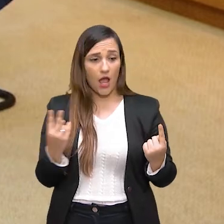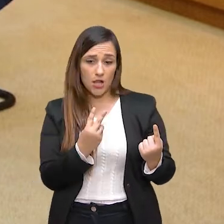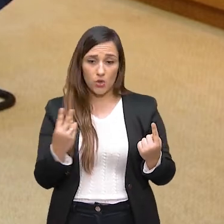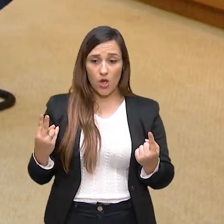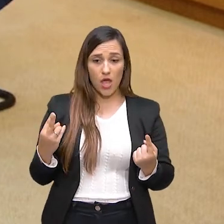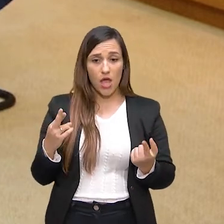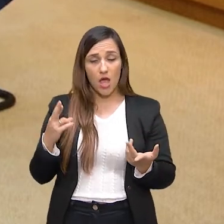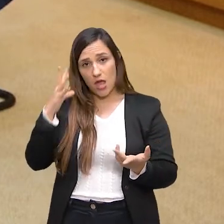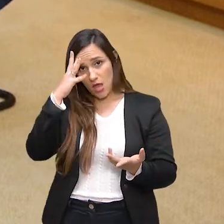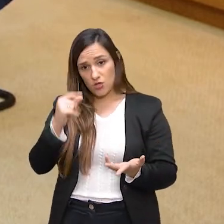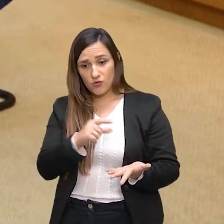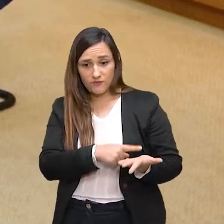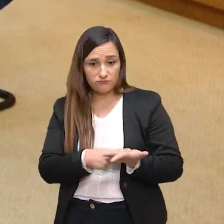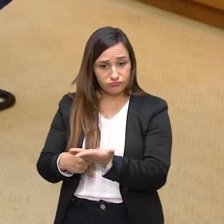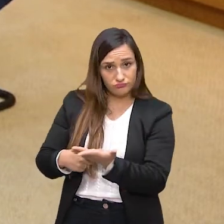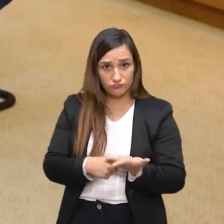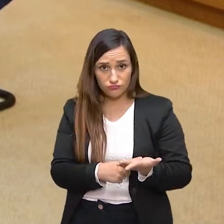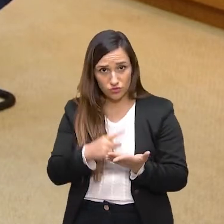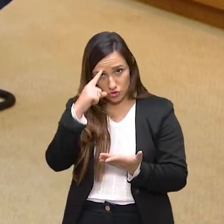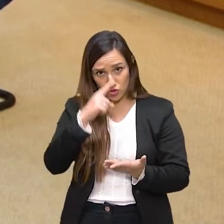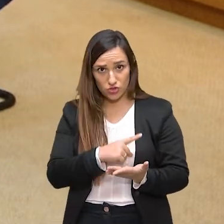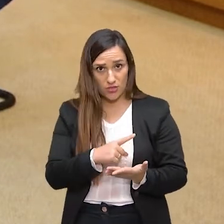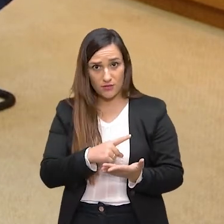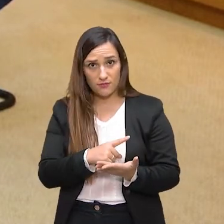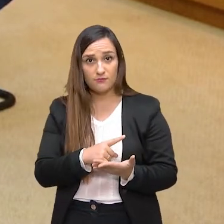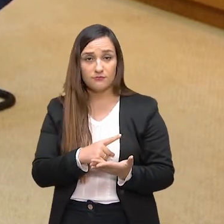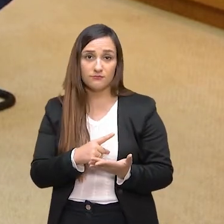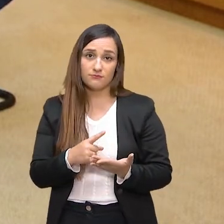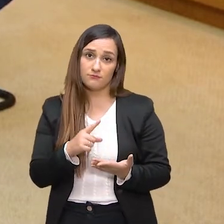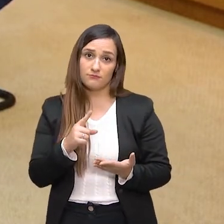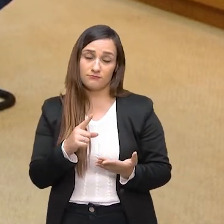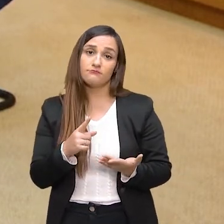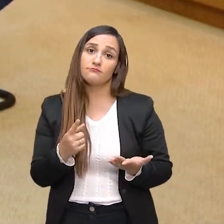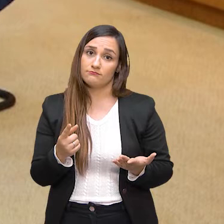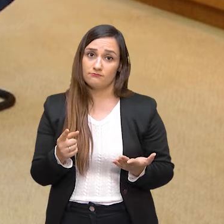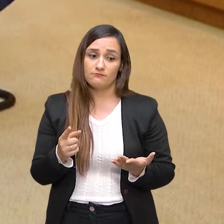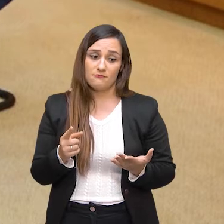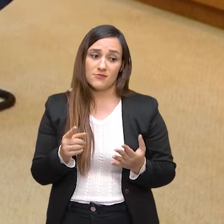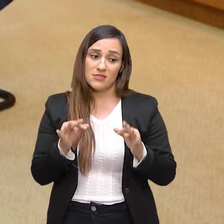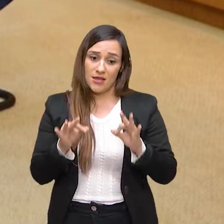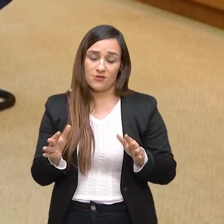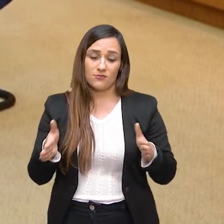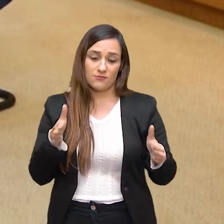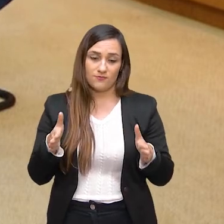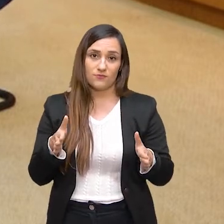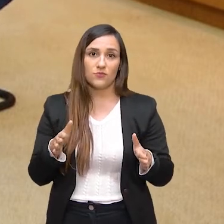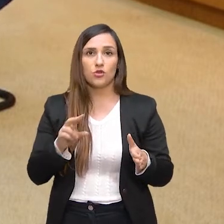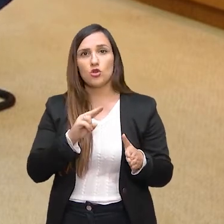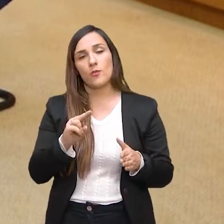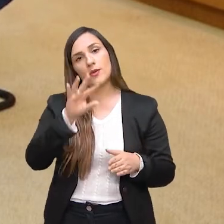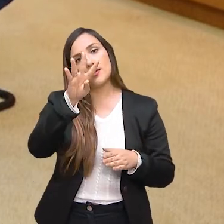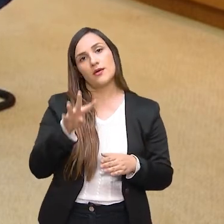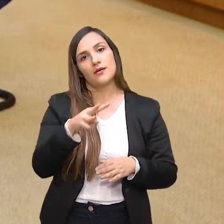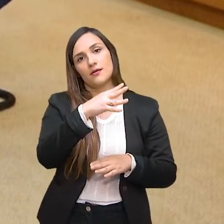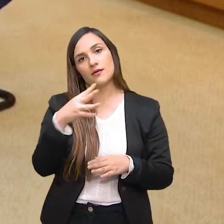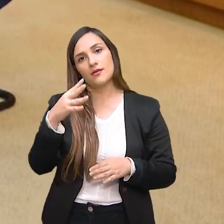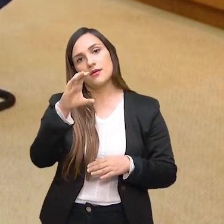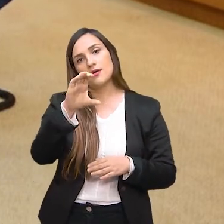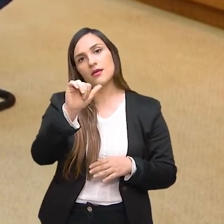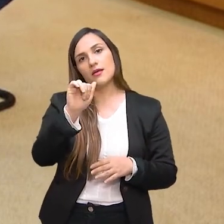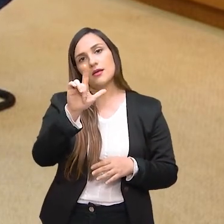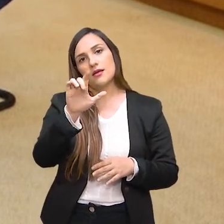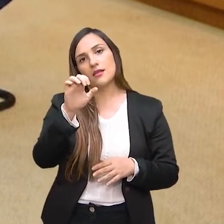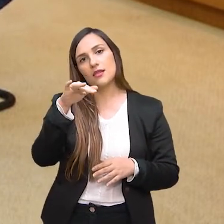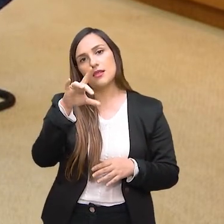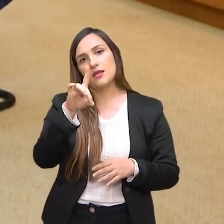próprios para elas, inclusive prazos contra a lei. E podem estabelecer o que a gente chama de calendário processual, incluindo o próprio juiz.